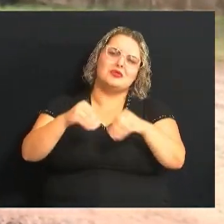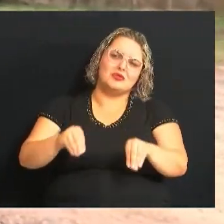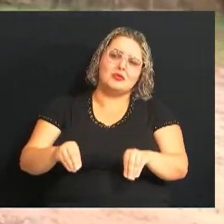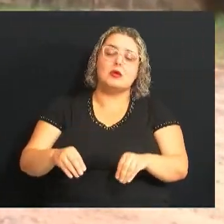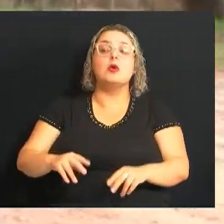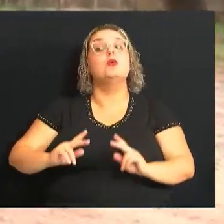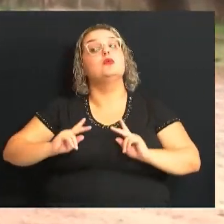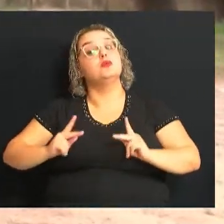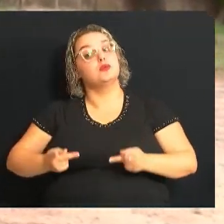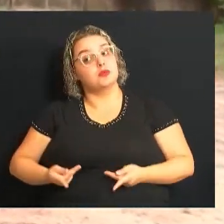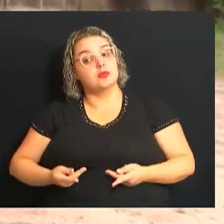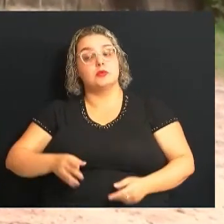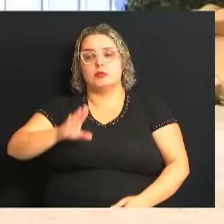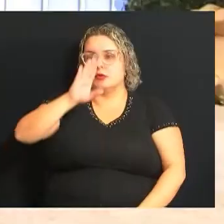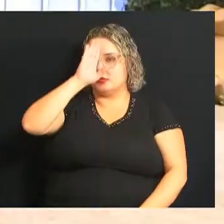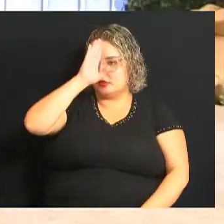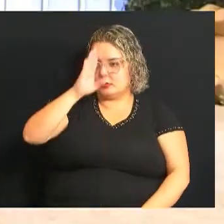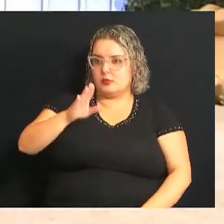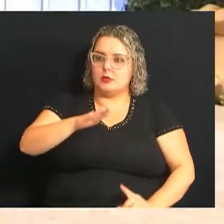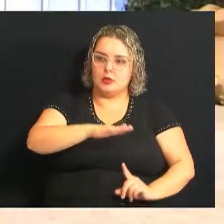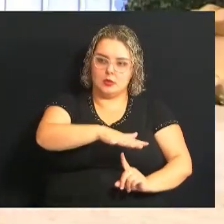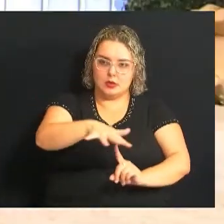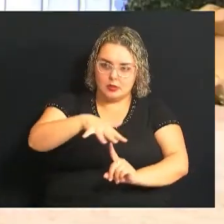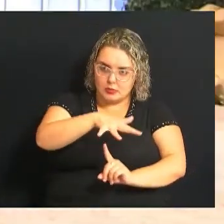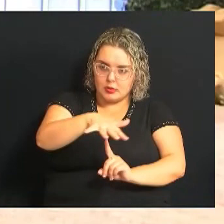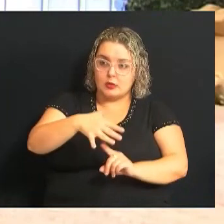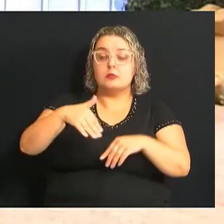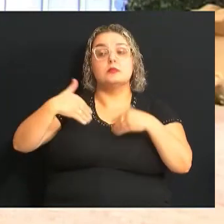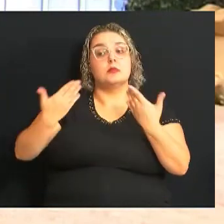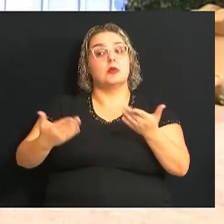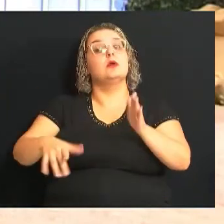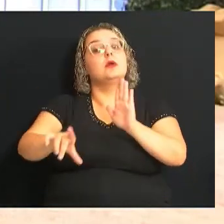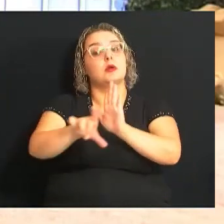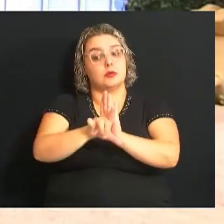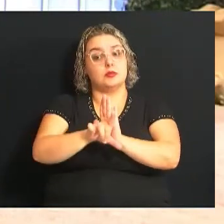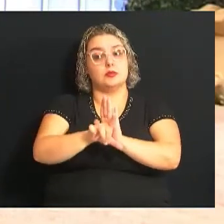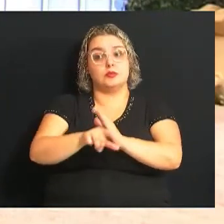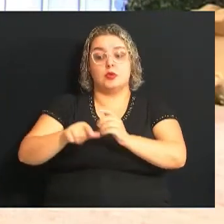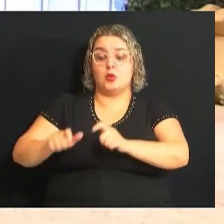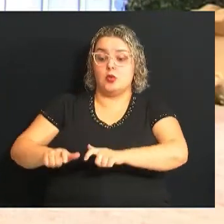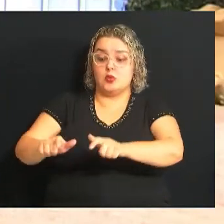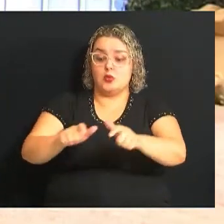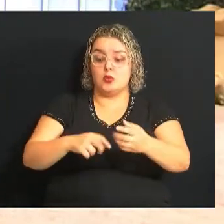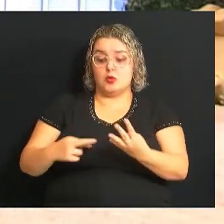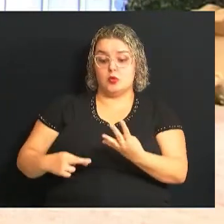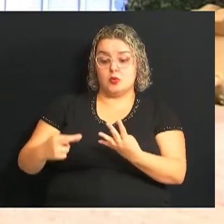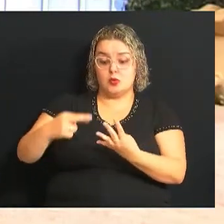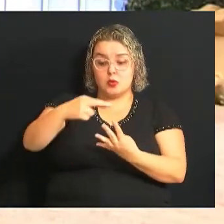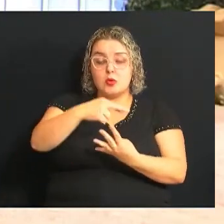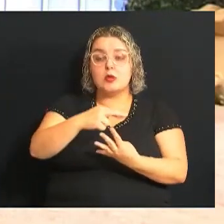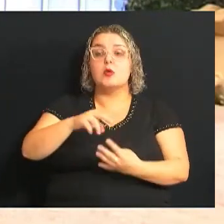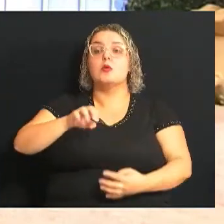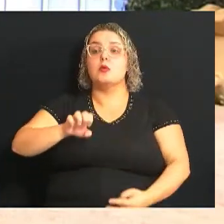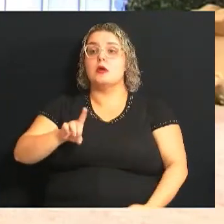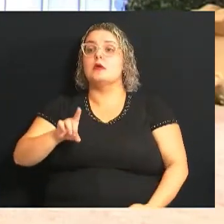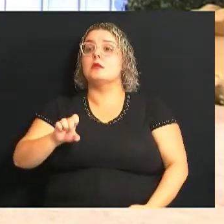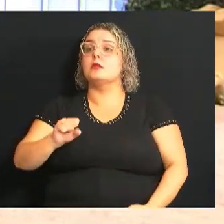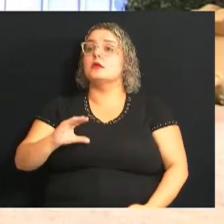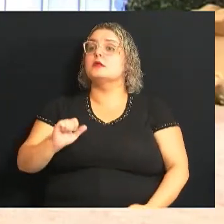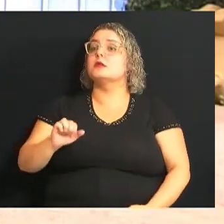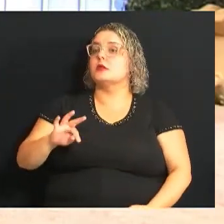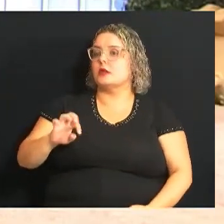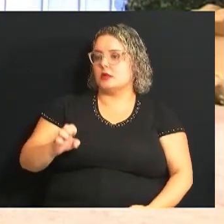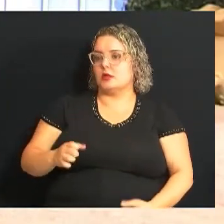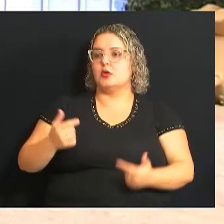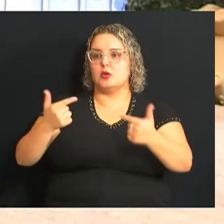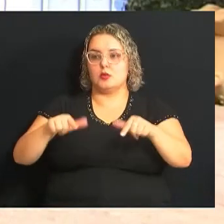e principalmente o meio ambiente. De acordo com a lei, os pontos de coleta e descarte deverão ser instalados em local de